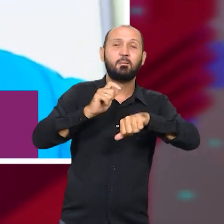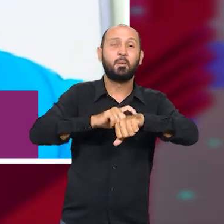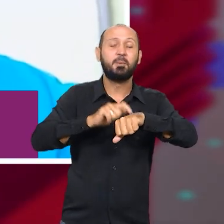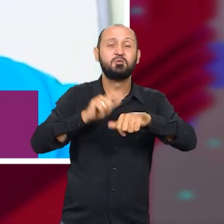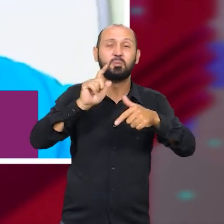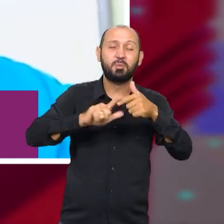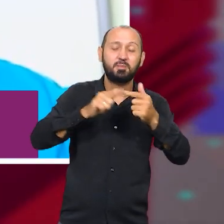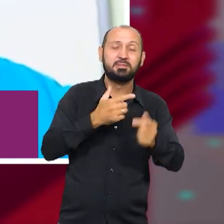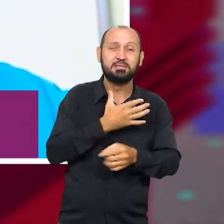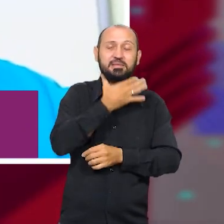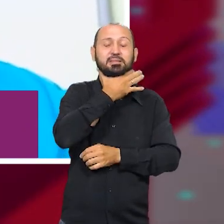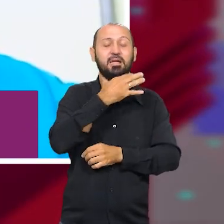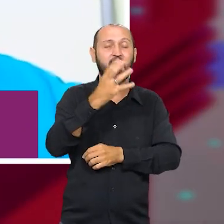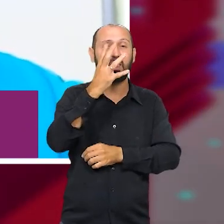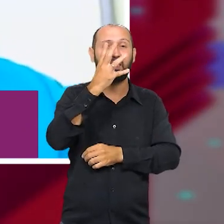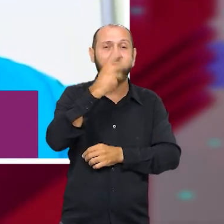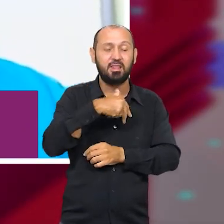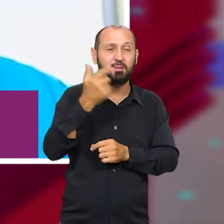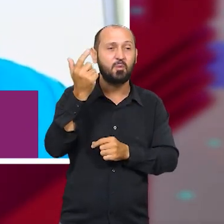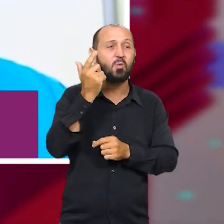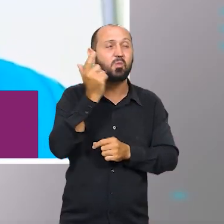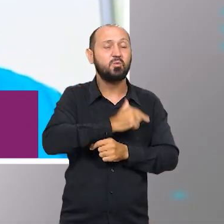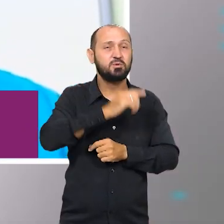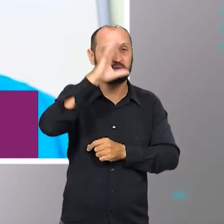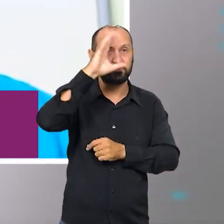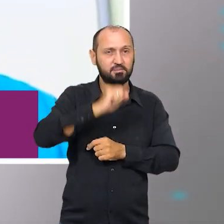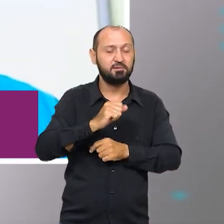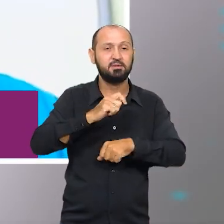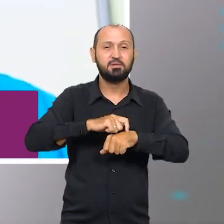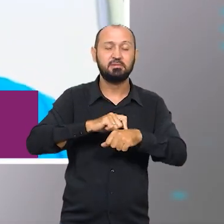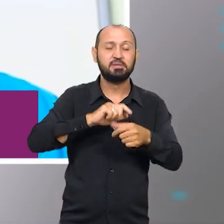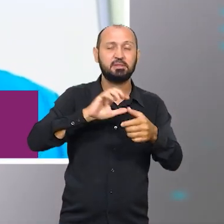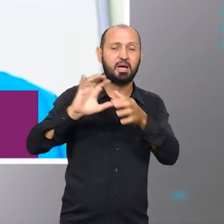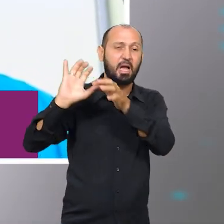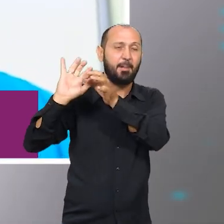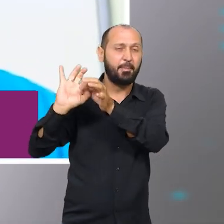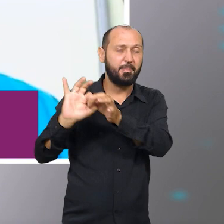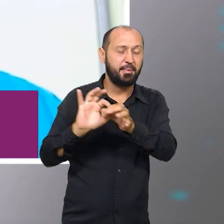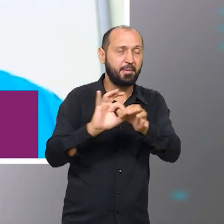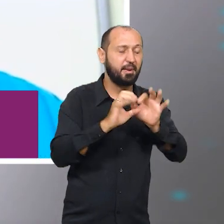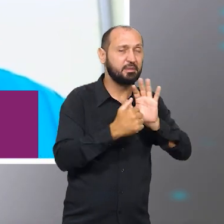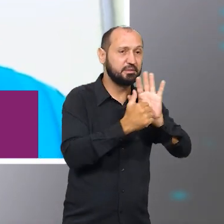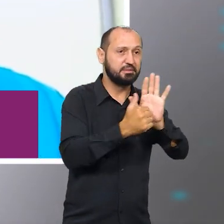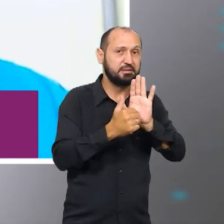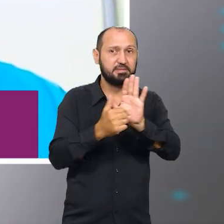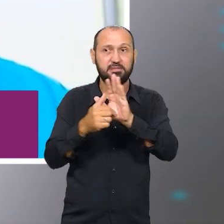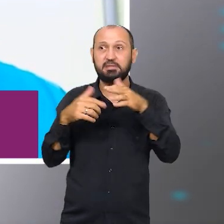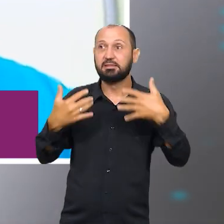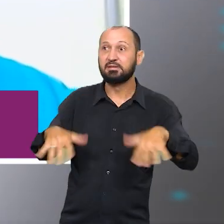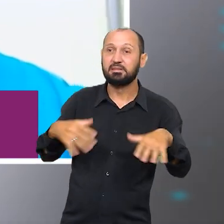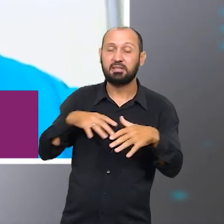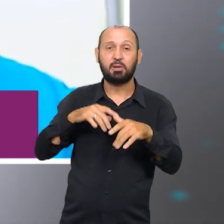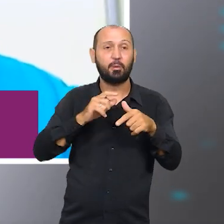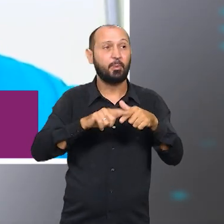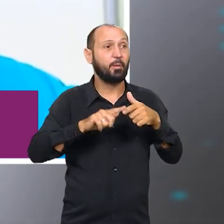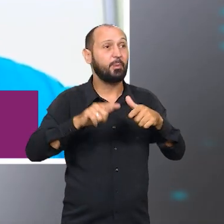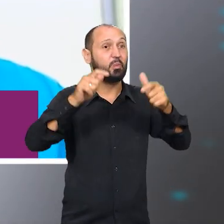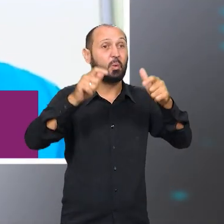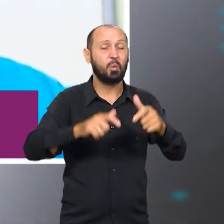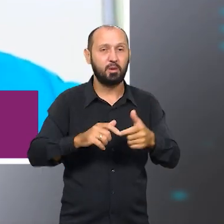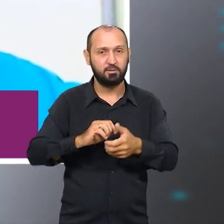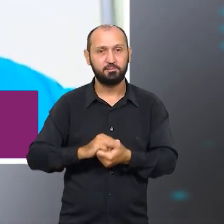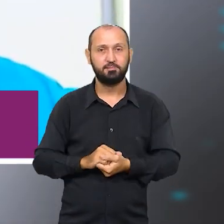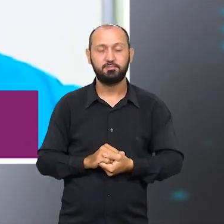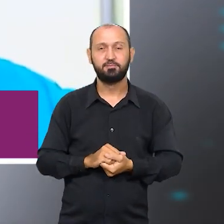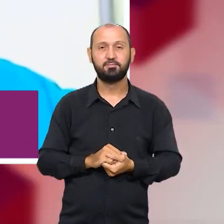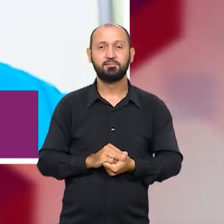de crise, né? Normalmente demoram mais para buscar soluções quando vários cenários são apresentados e existe uma crise ali